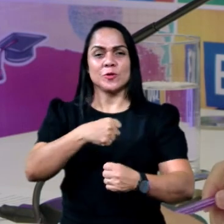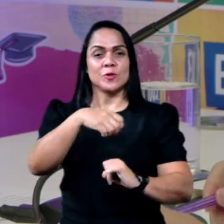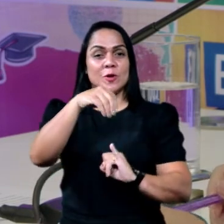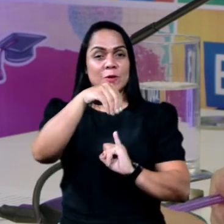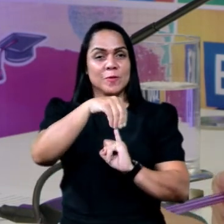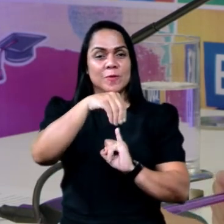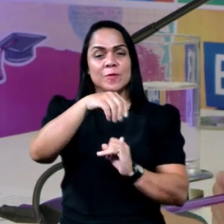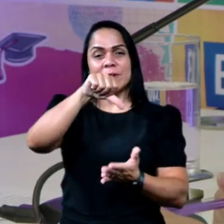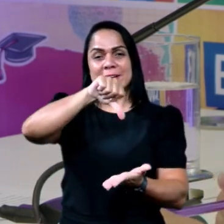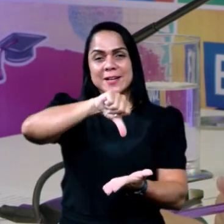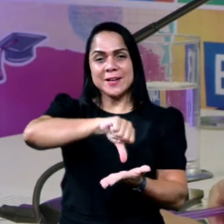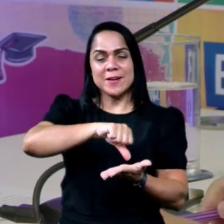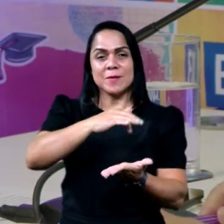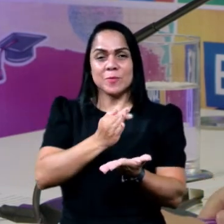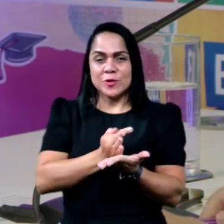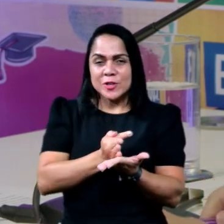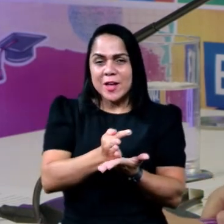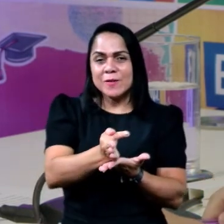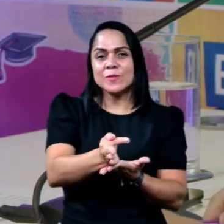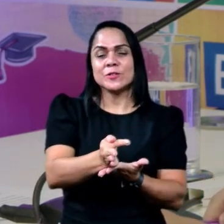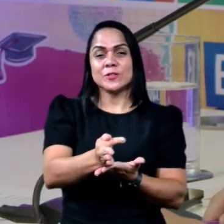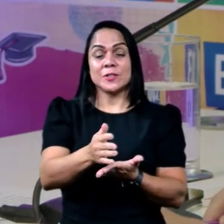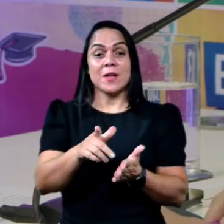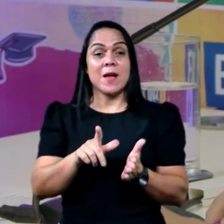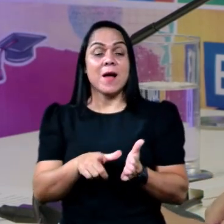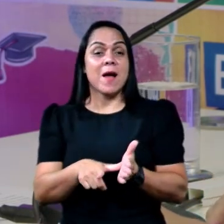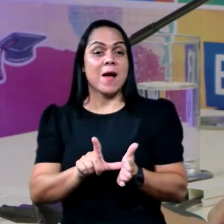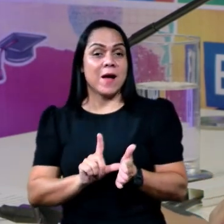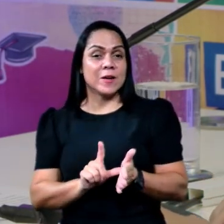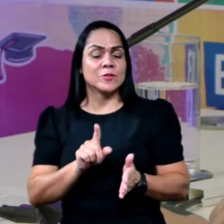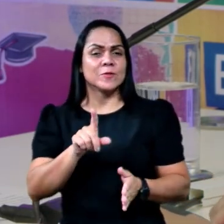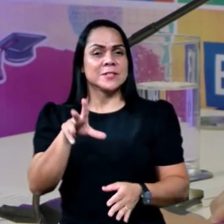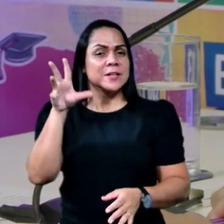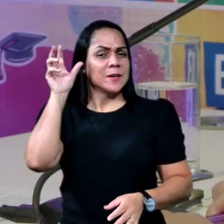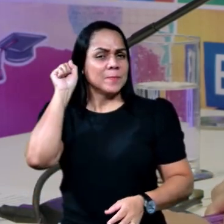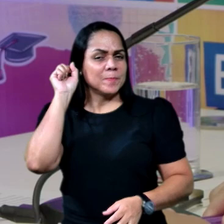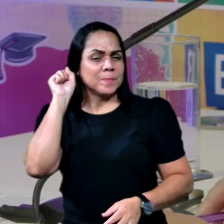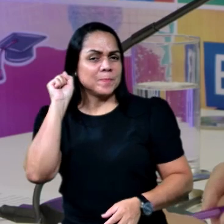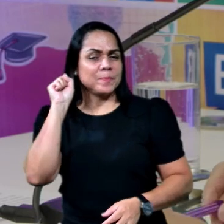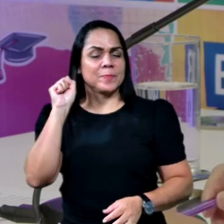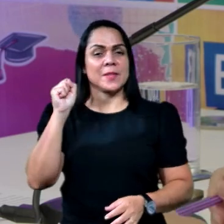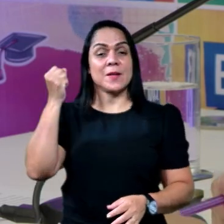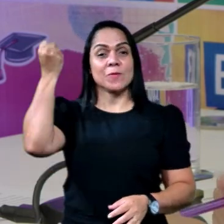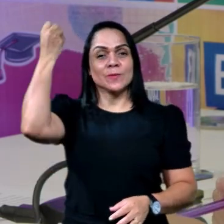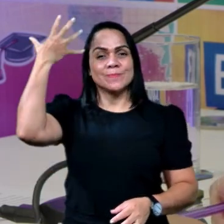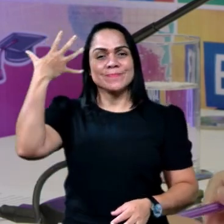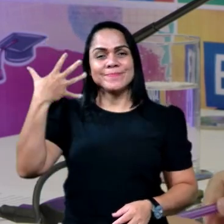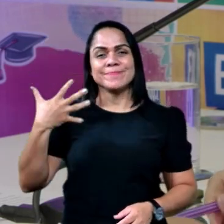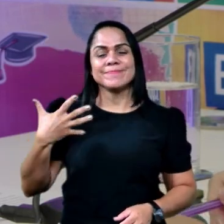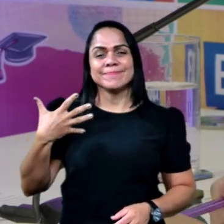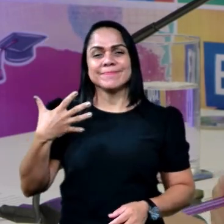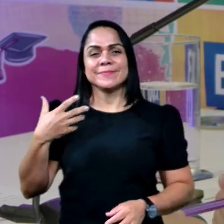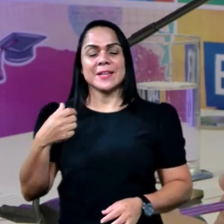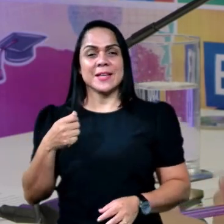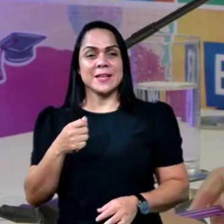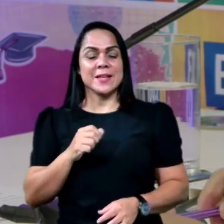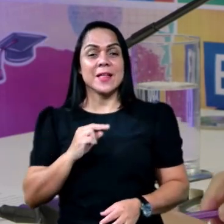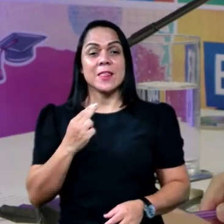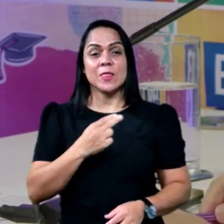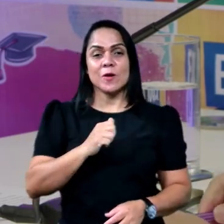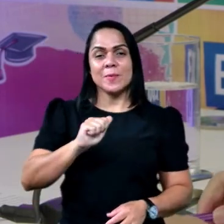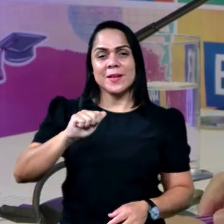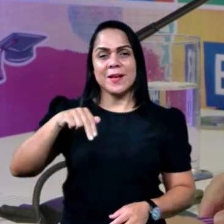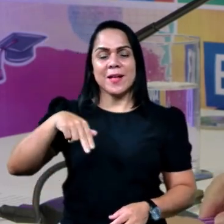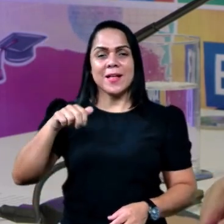Campus Riacho Fundo. Antes, para você que está apenas nos ouvindo, faço minha audiodescrição. Meu nome é Ana Cristina,